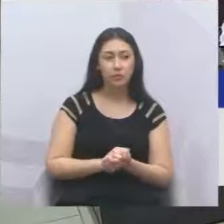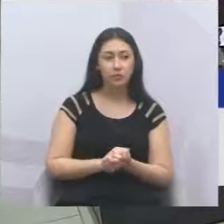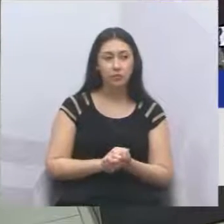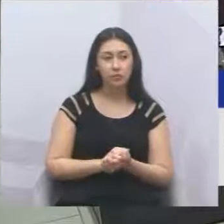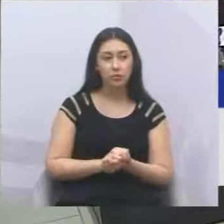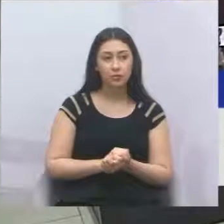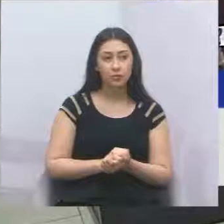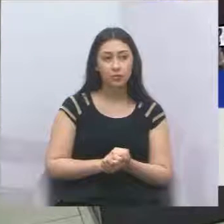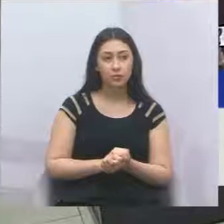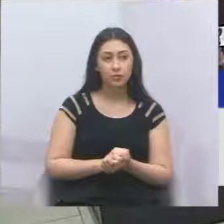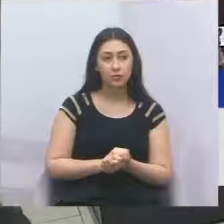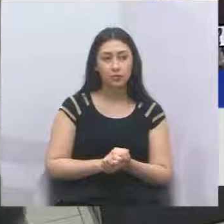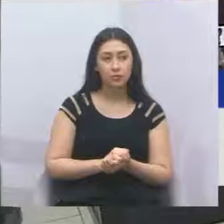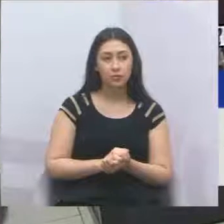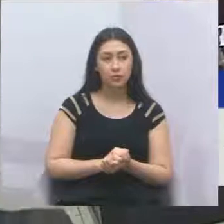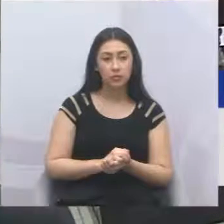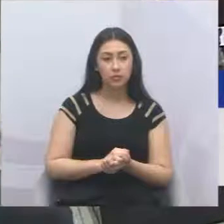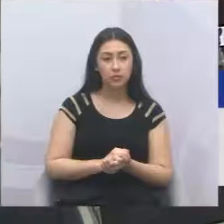falando